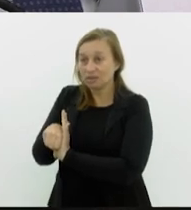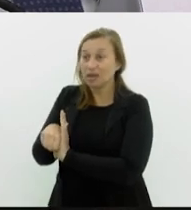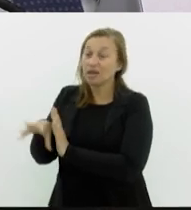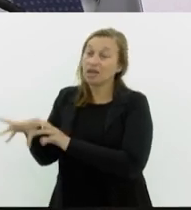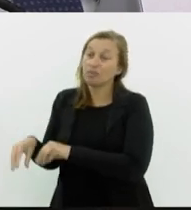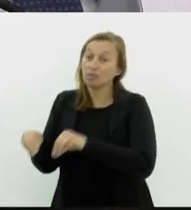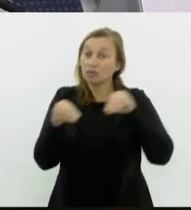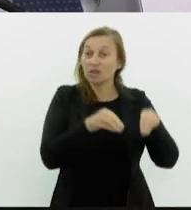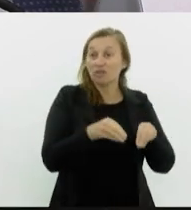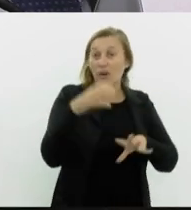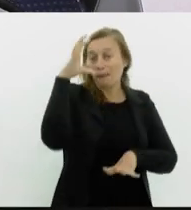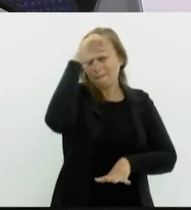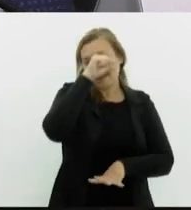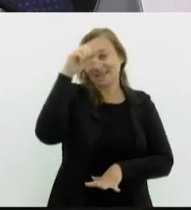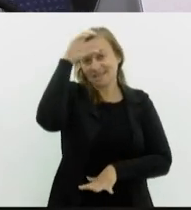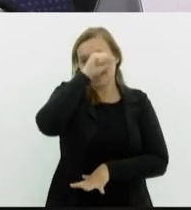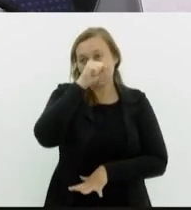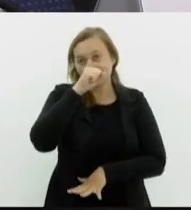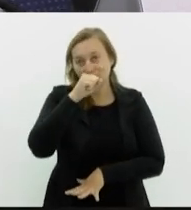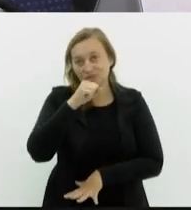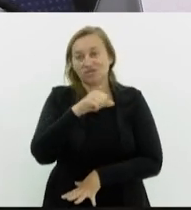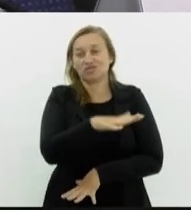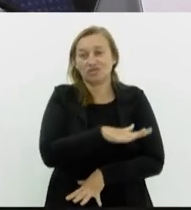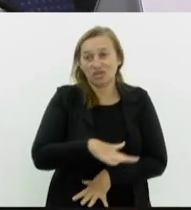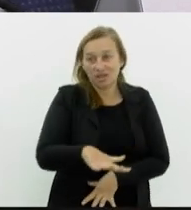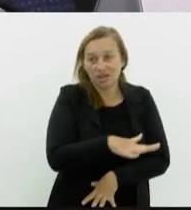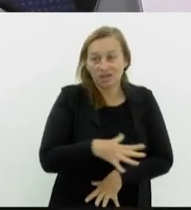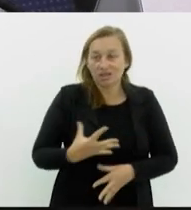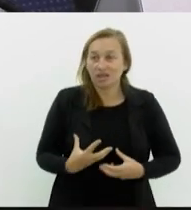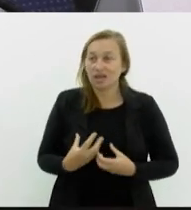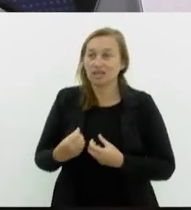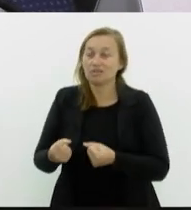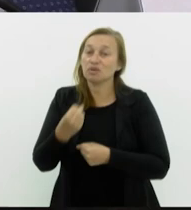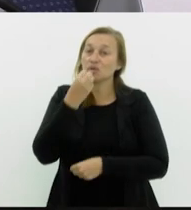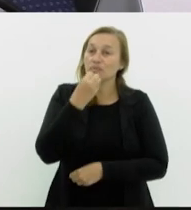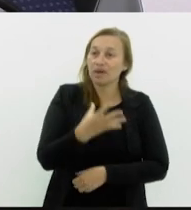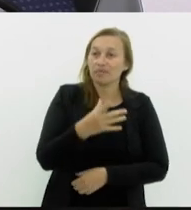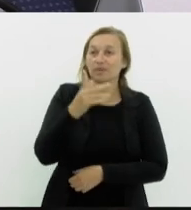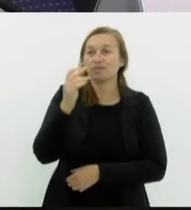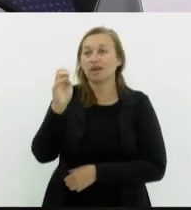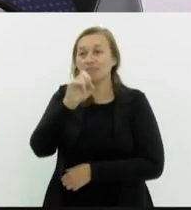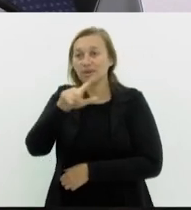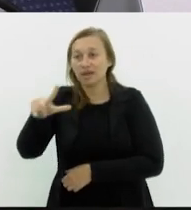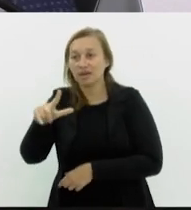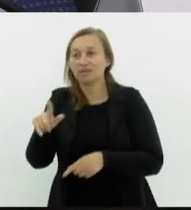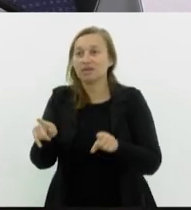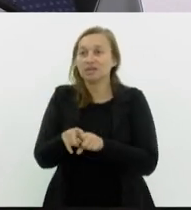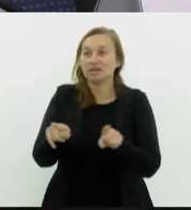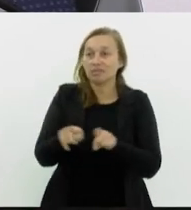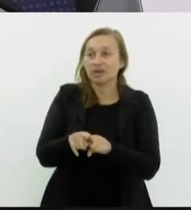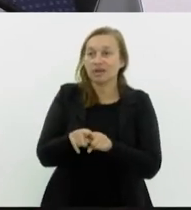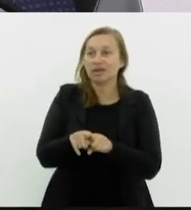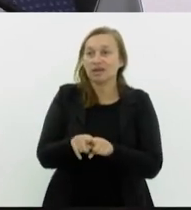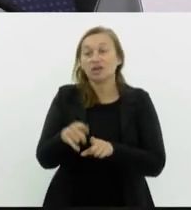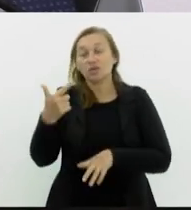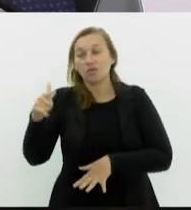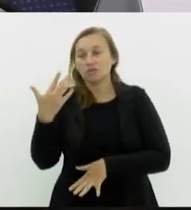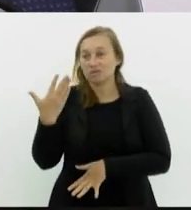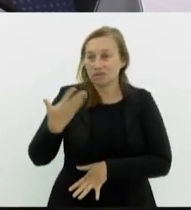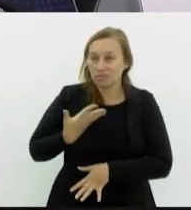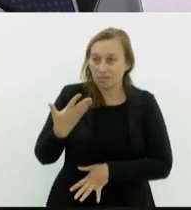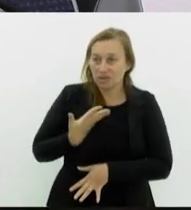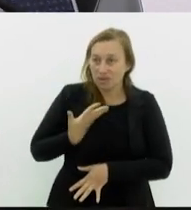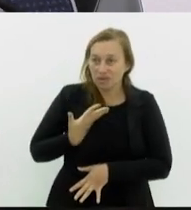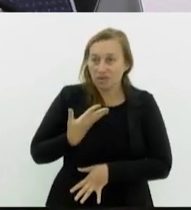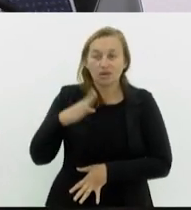aprendizado. E ter sido recebido muito bem pelo Gabriel e também pelos demais componentes, principalmente